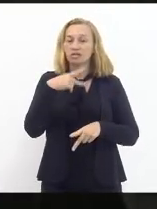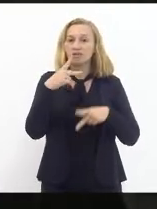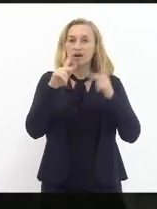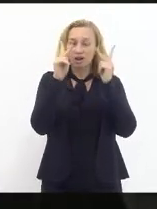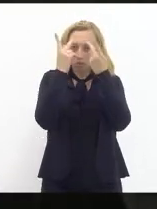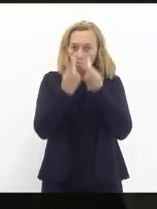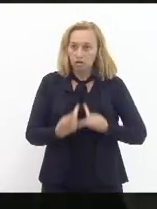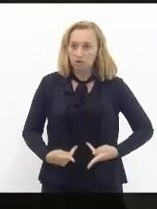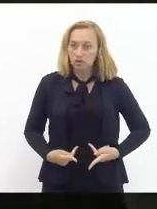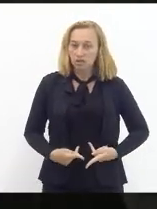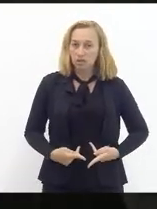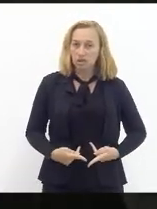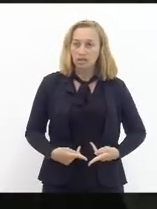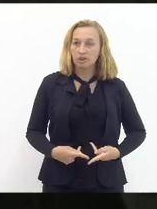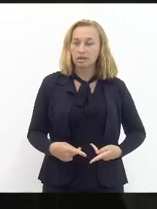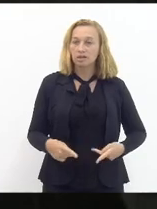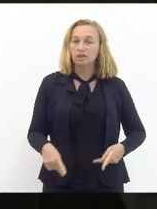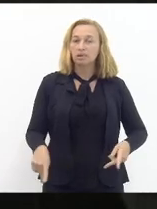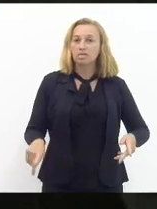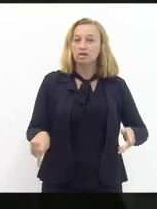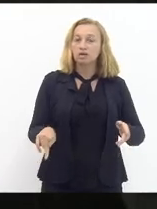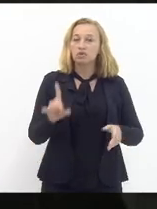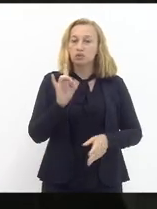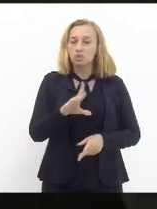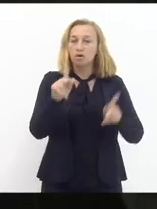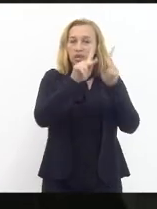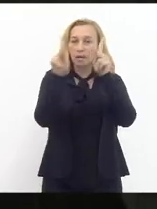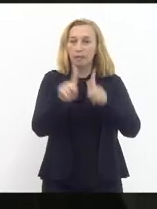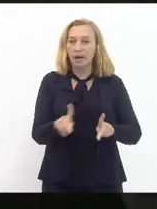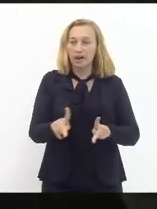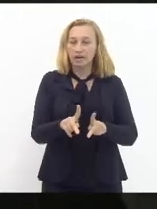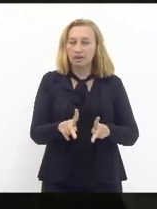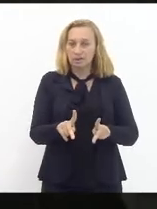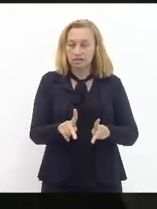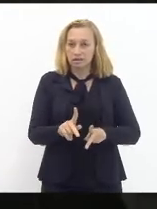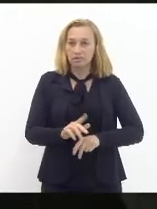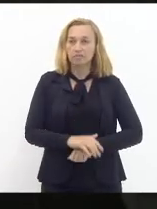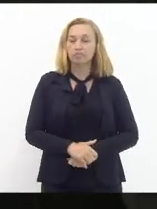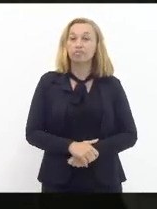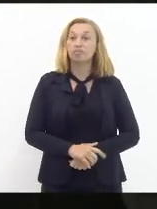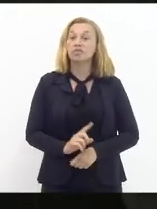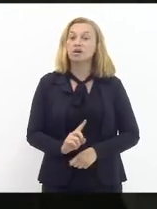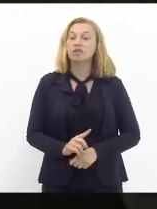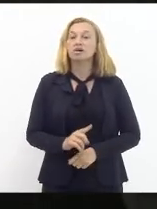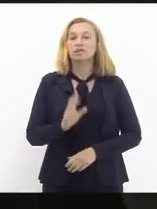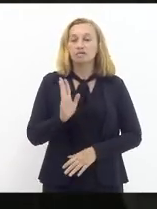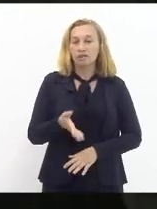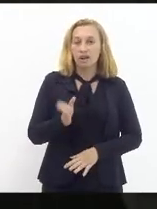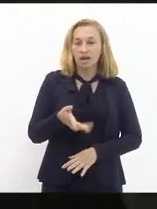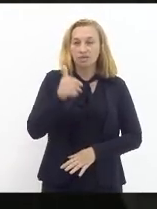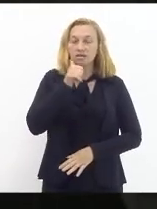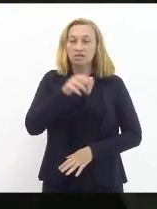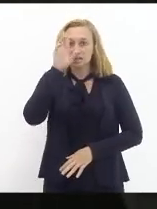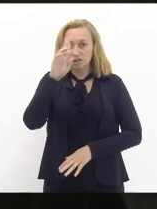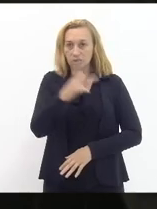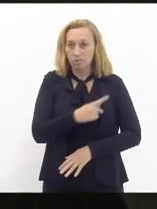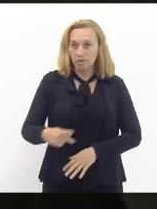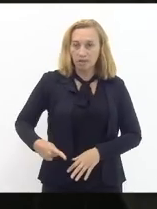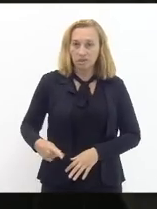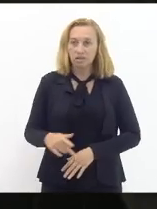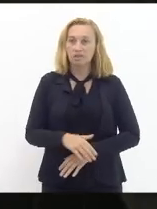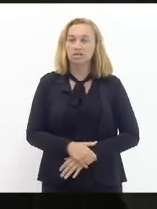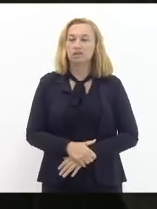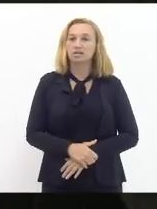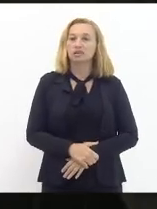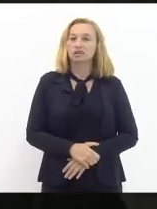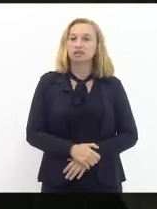que ser o da paz e não o discurso bélico. Dito isso, senhora presidente, que a